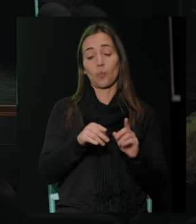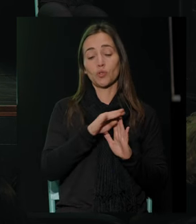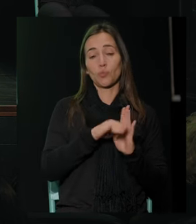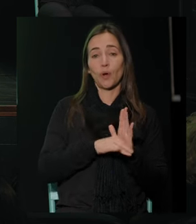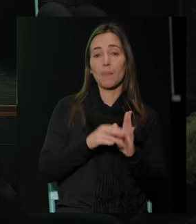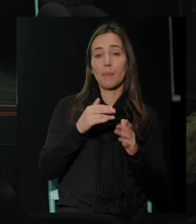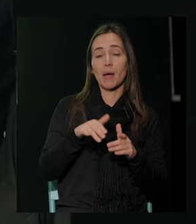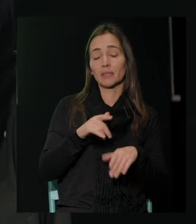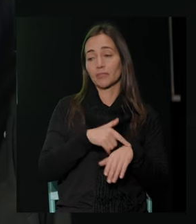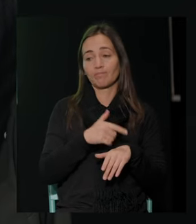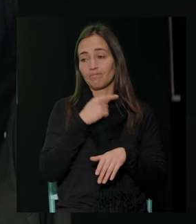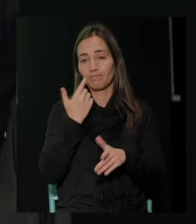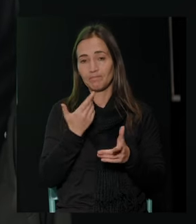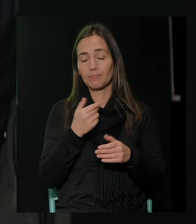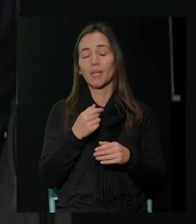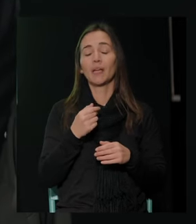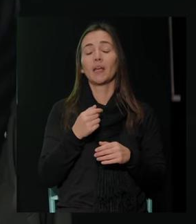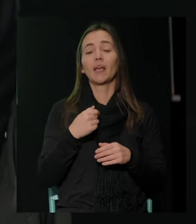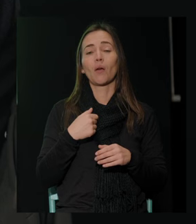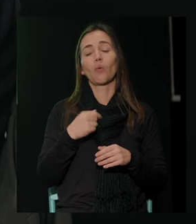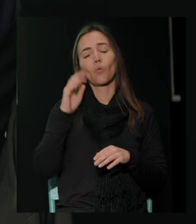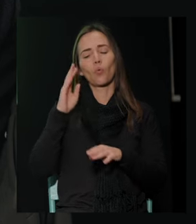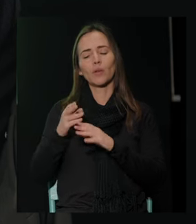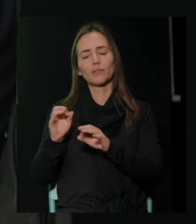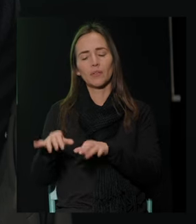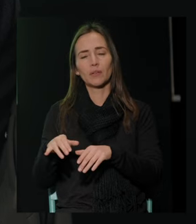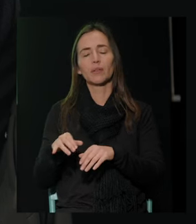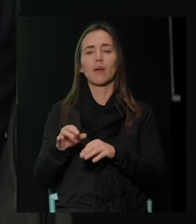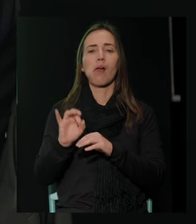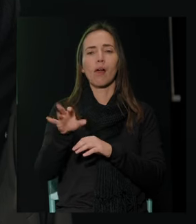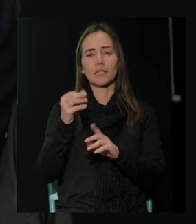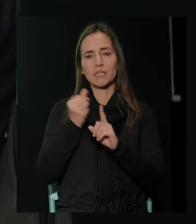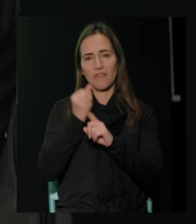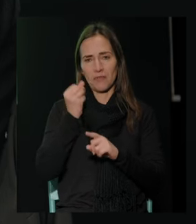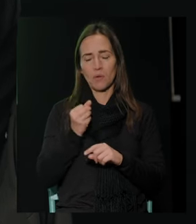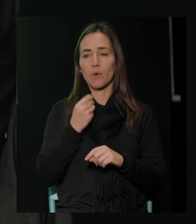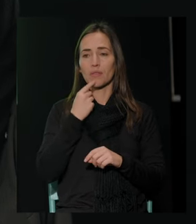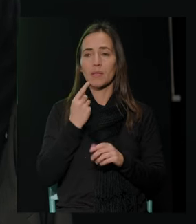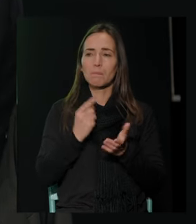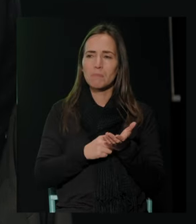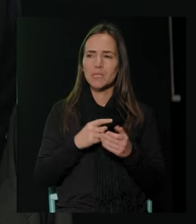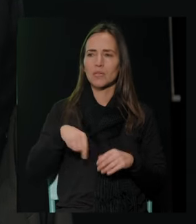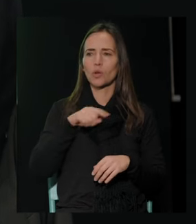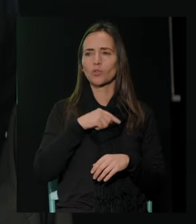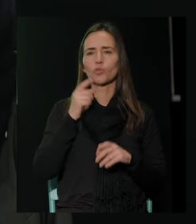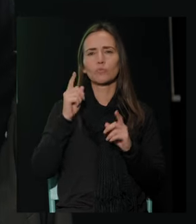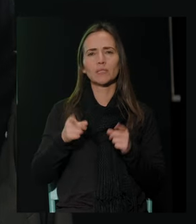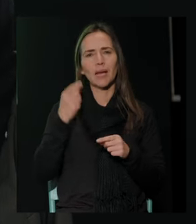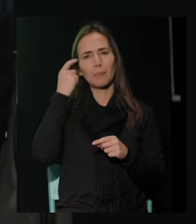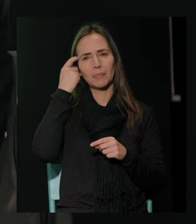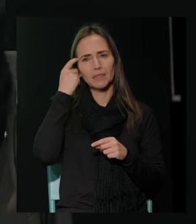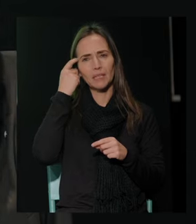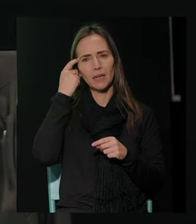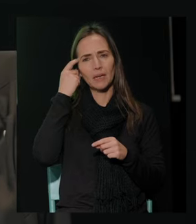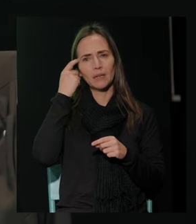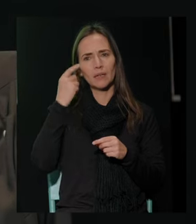tal. Lancei um desafio sobre a necessidade de começarmos a pensar em decrescimento. E